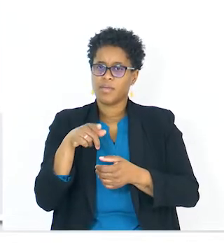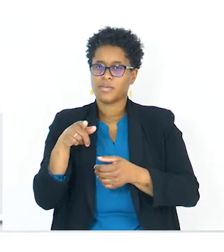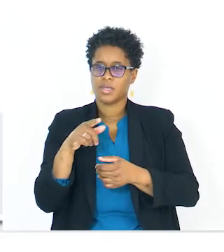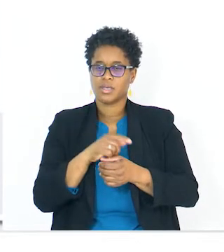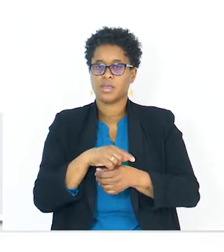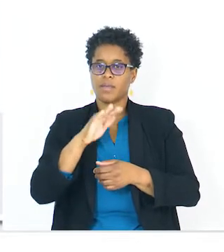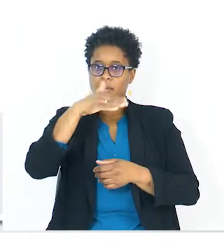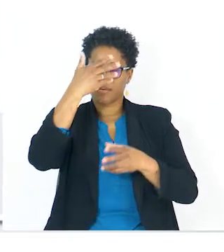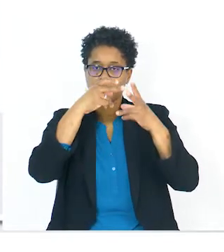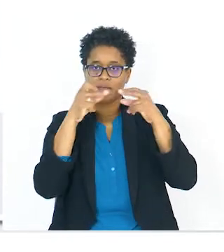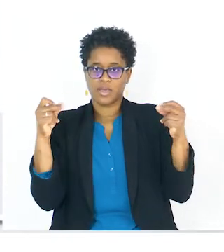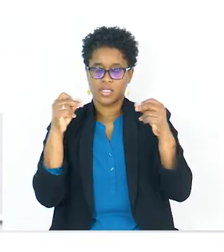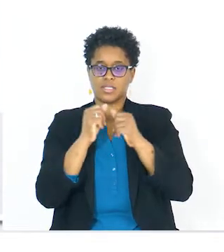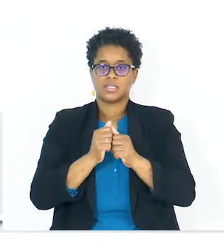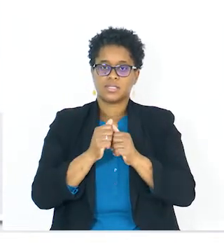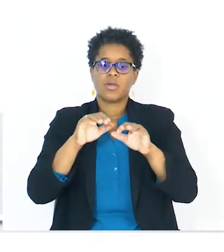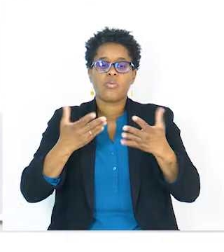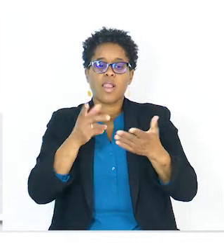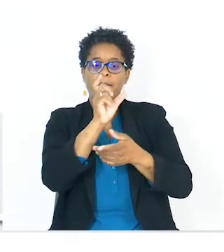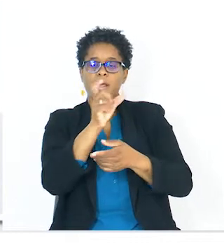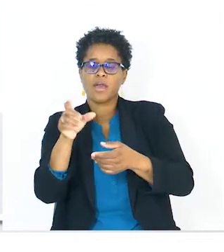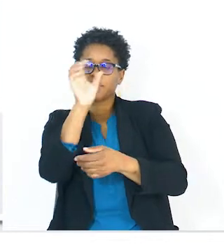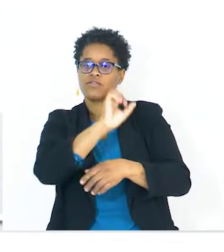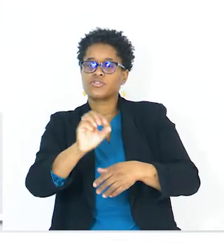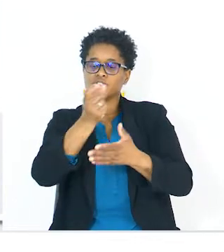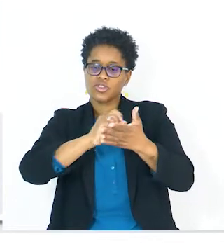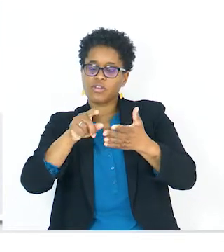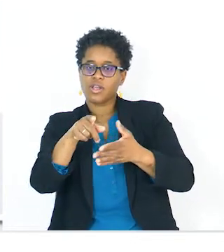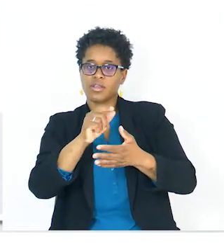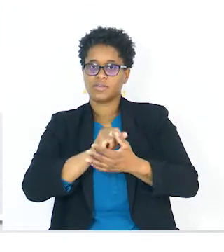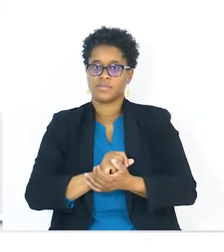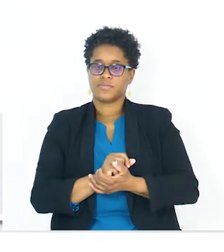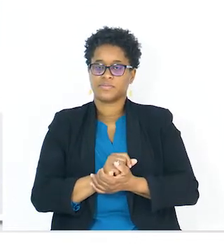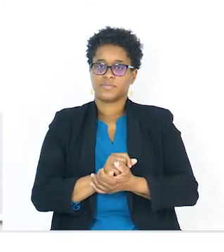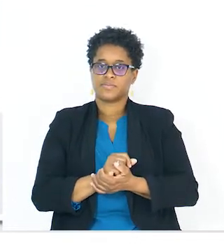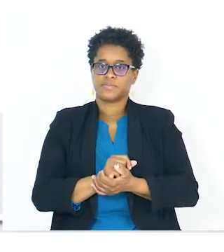temos aqui a primeira frase. Qual é a palavra que vocês colocaram ali?